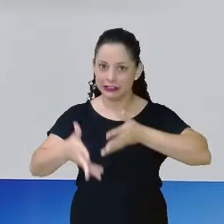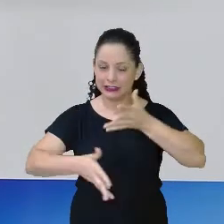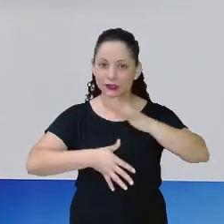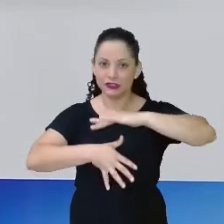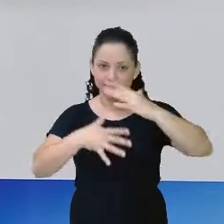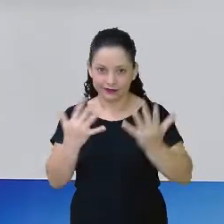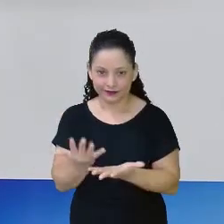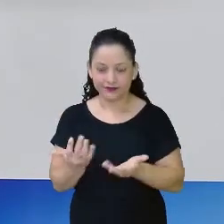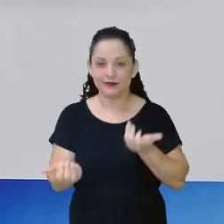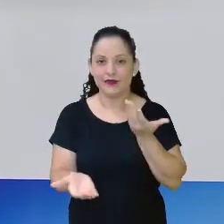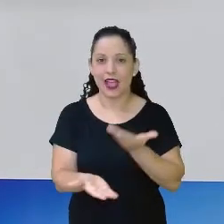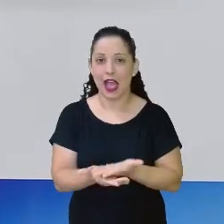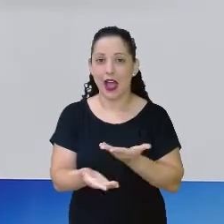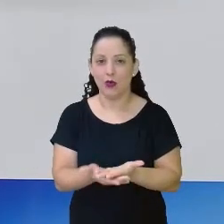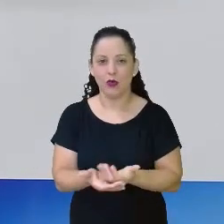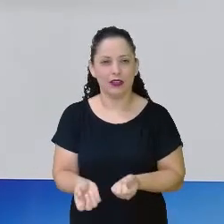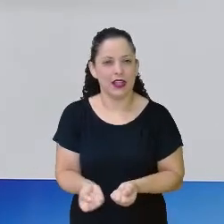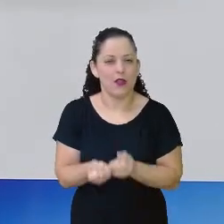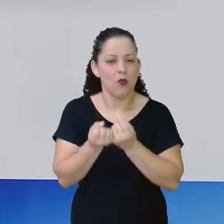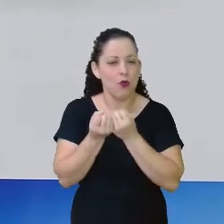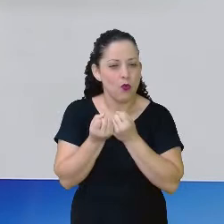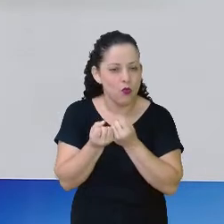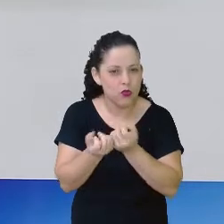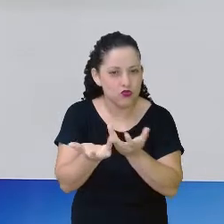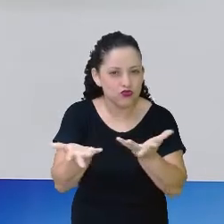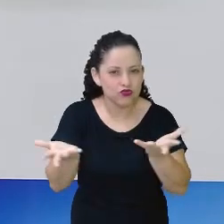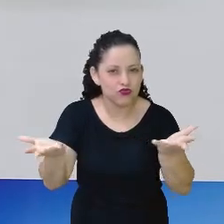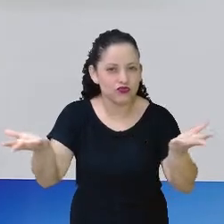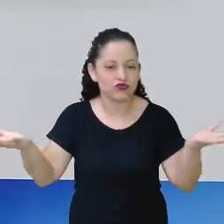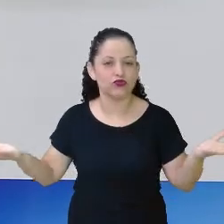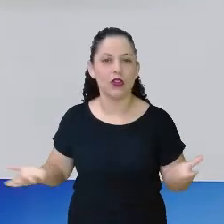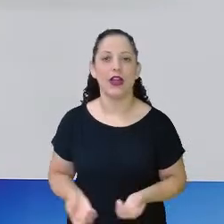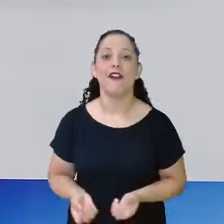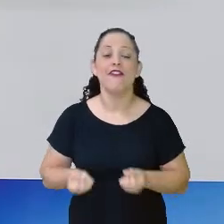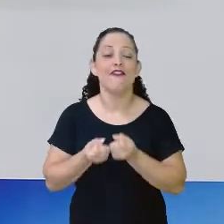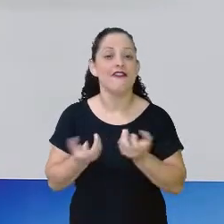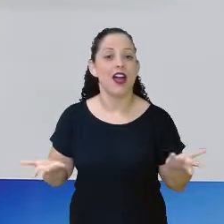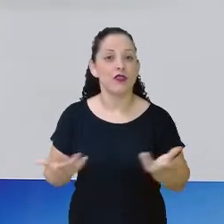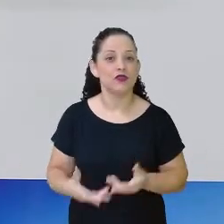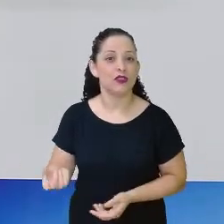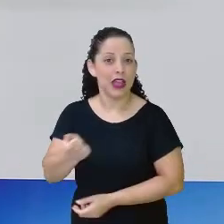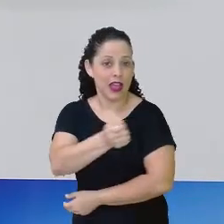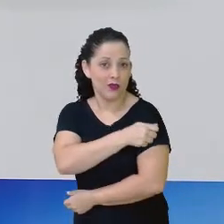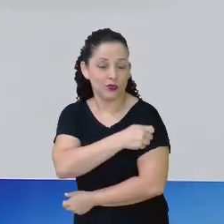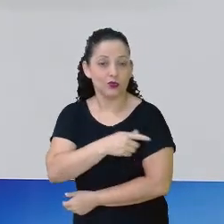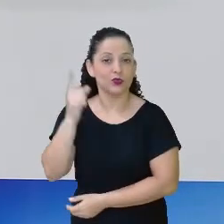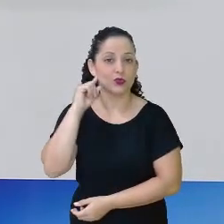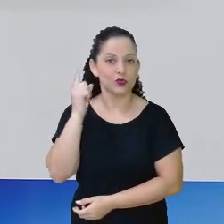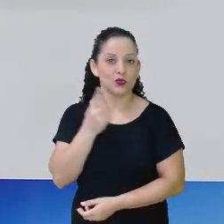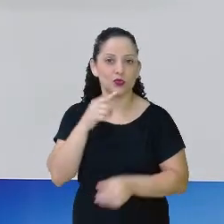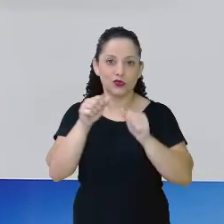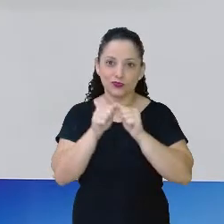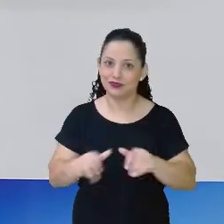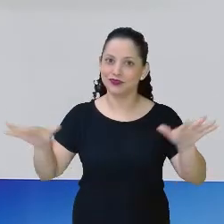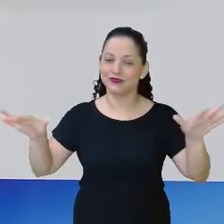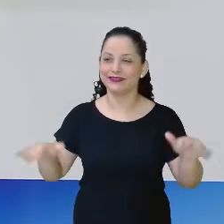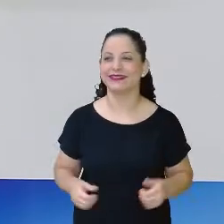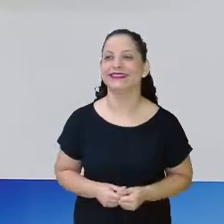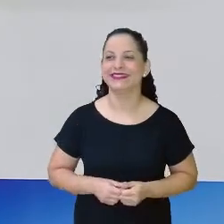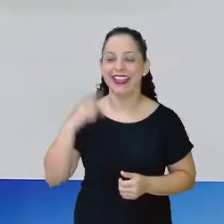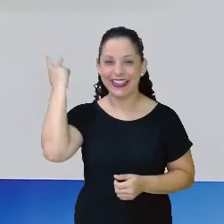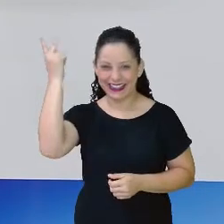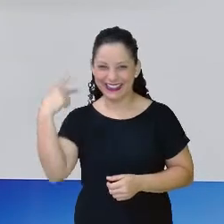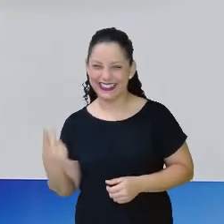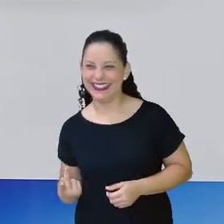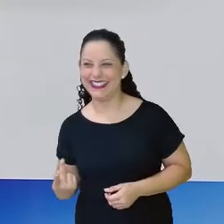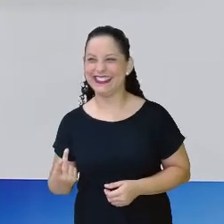Libras, essa aula alcança um número tão maior, tanta gente é alcançado por conta desses profissionais incríveis. Então, Kézia, como